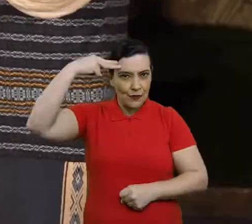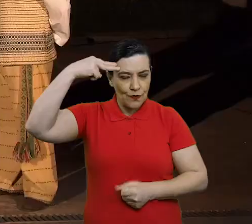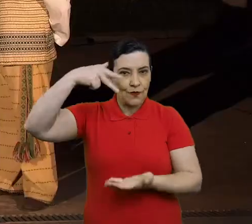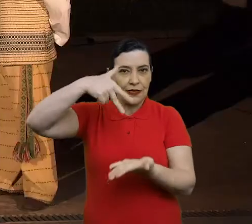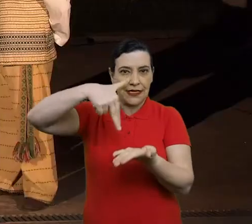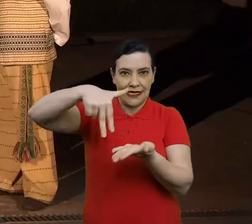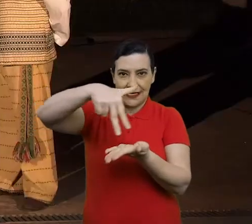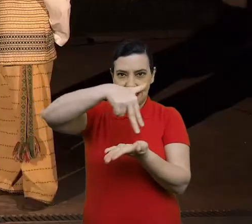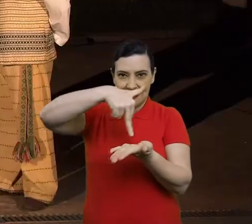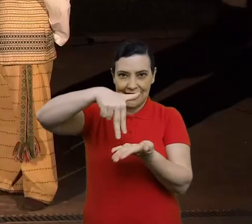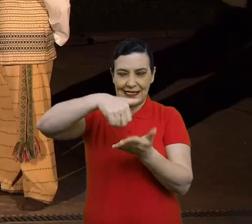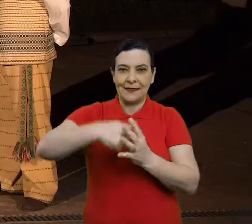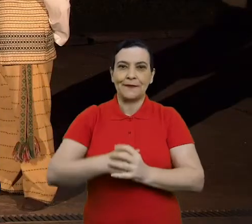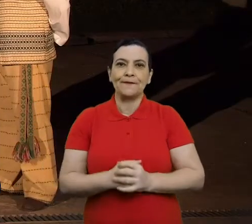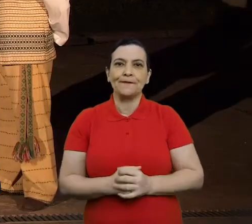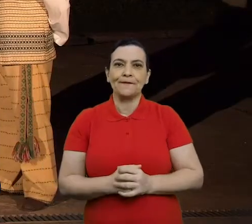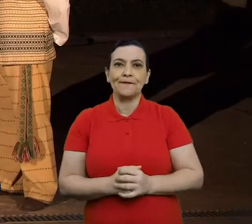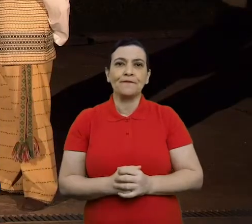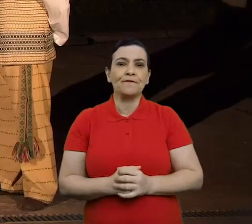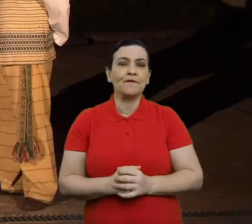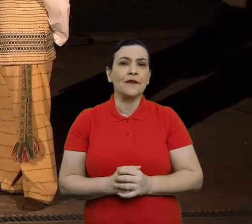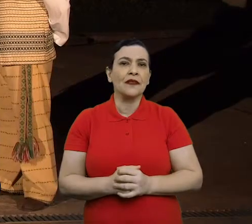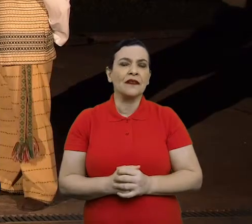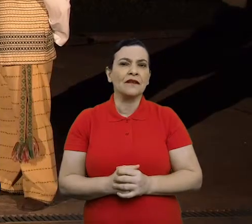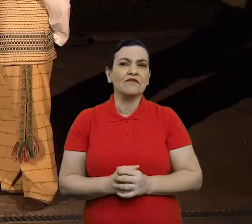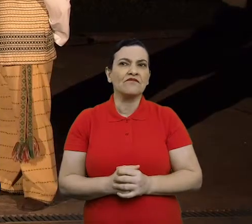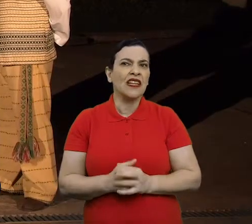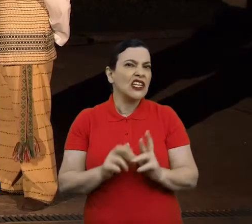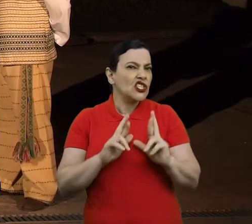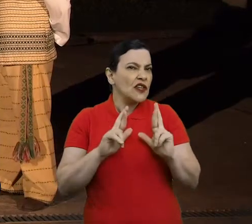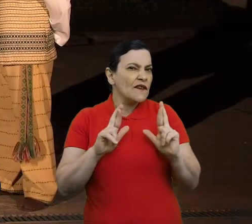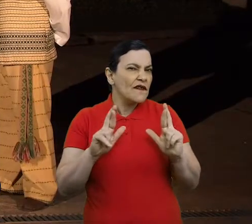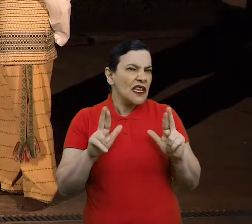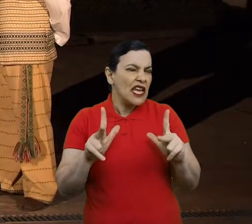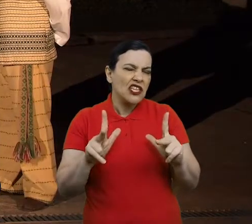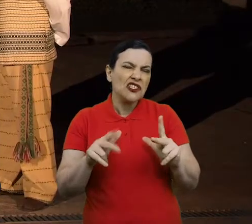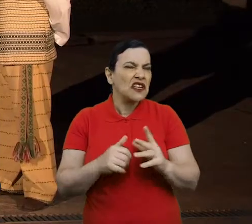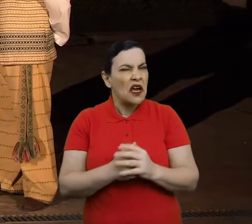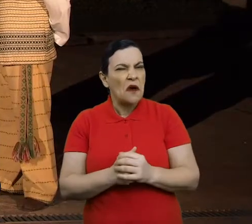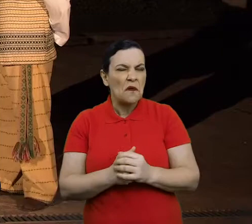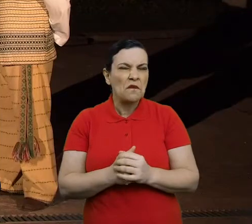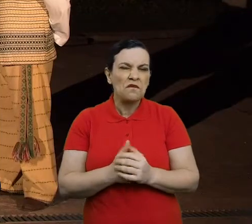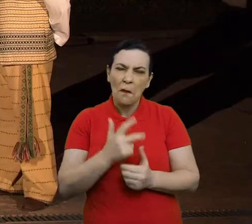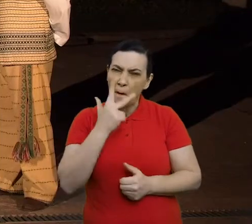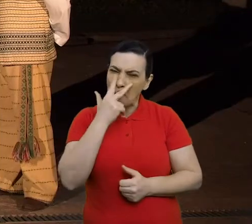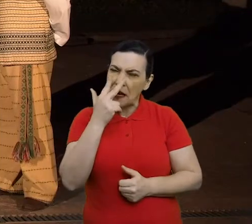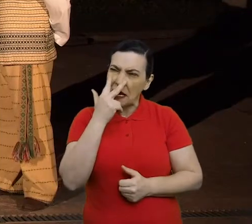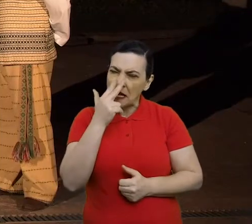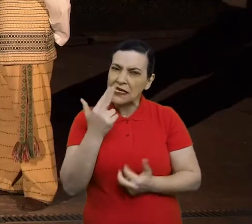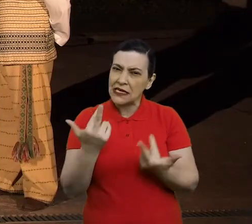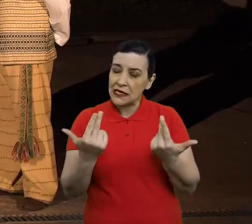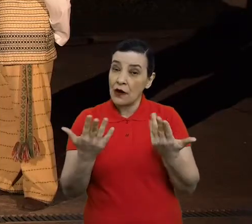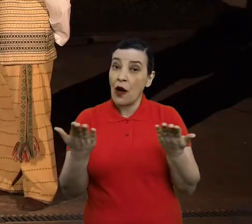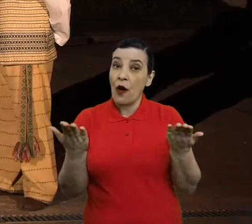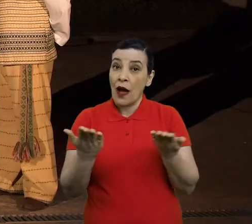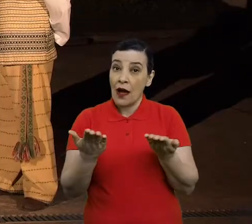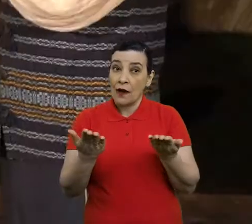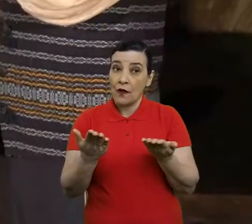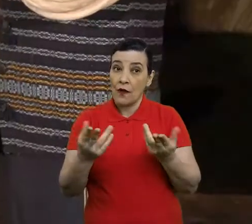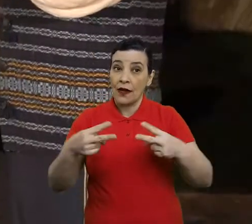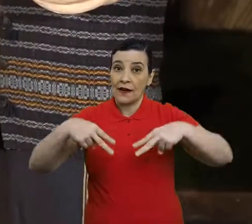danças. Ele não é muito diferente do que eu fiz, só que agora a gente vai estar de frente para a parceira ou para o